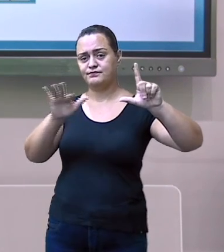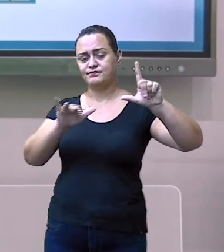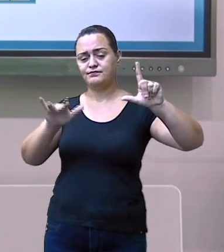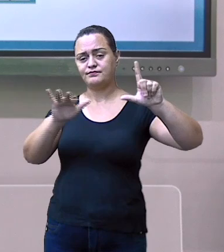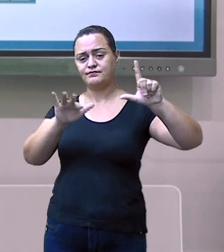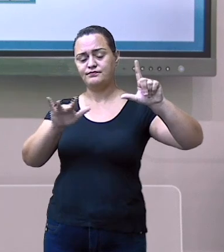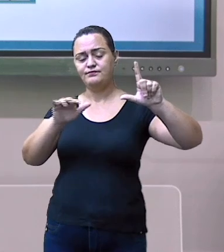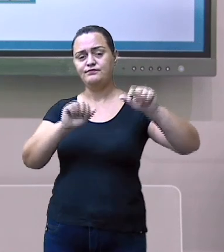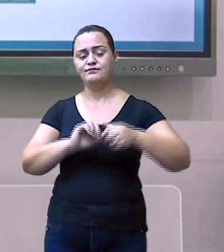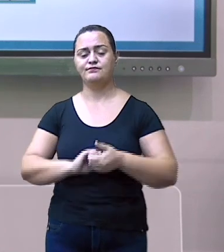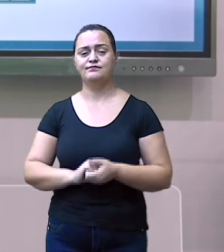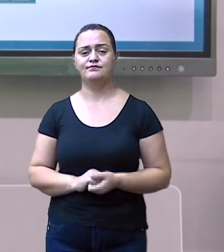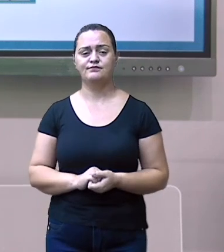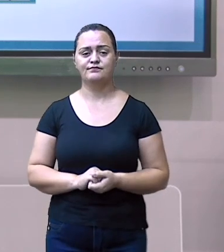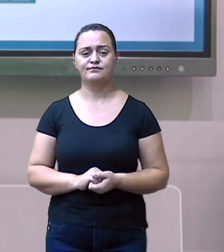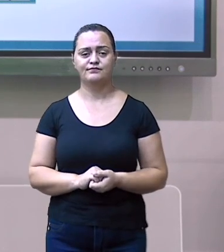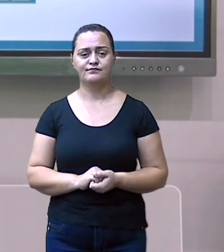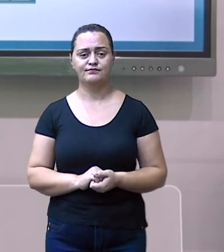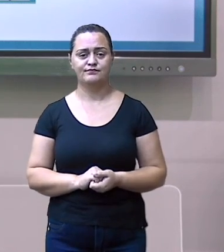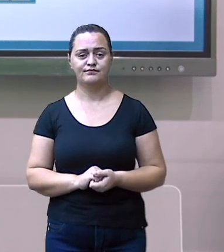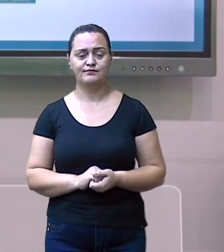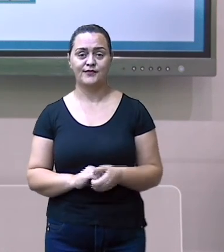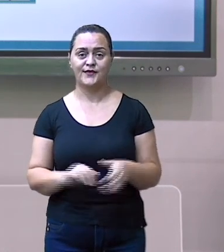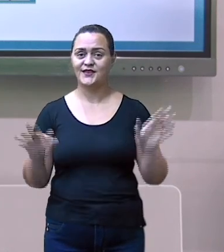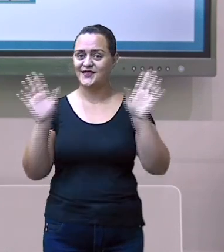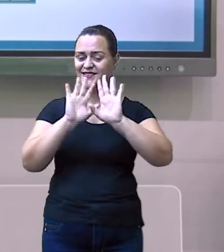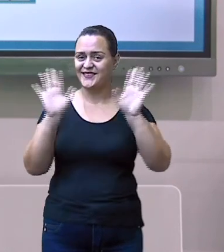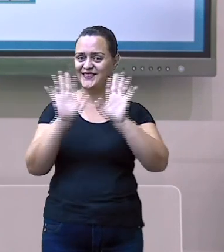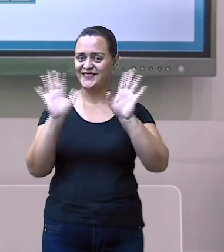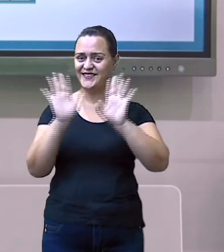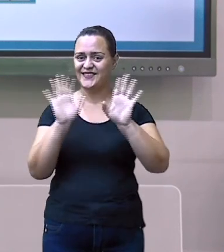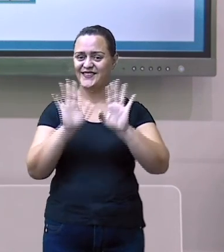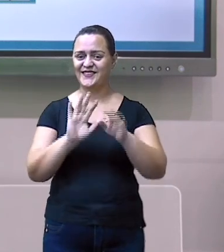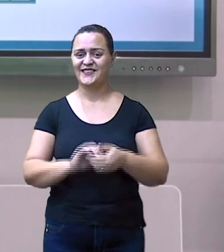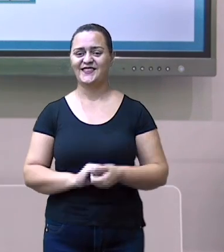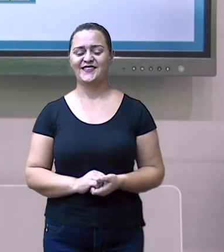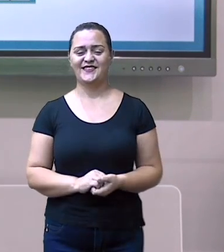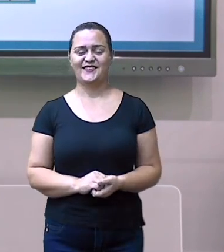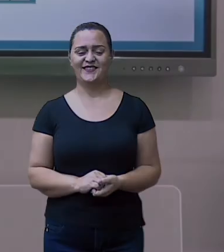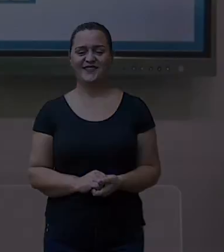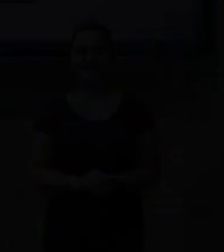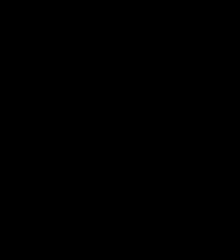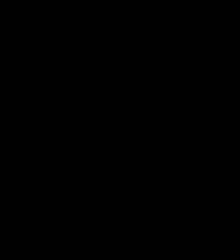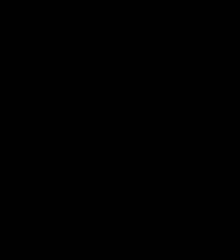nossa rede social YouTube. Até a próxima, pessoal! Tchau, tchau!